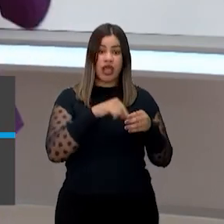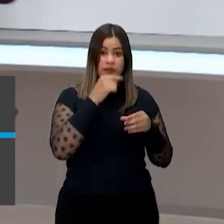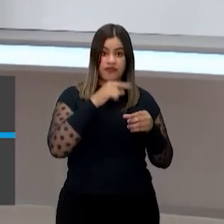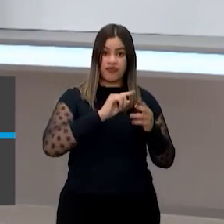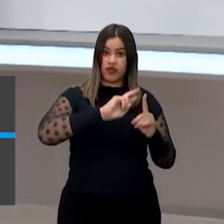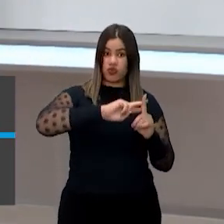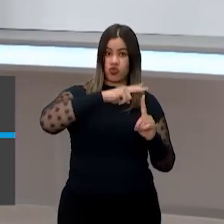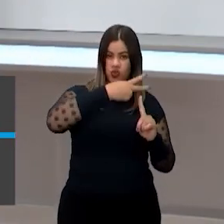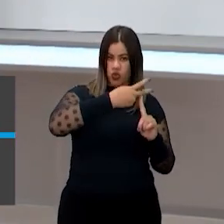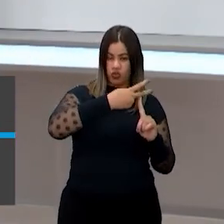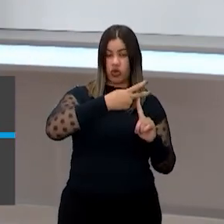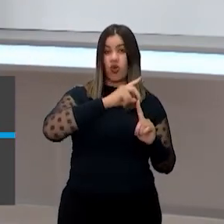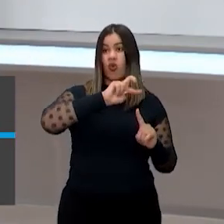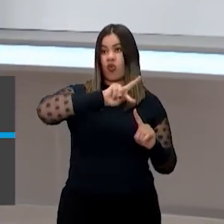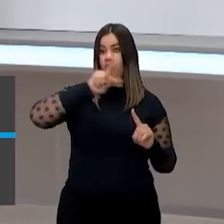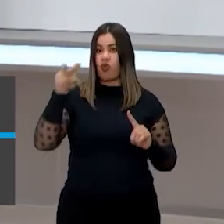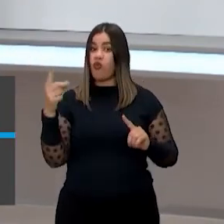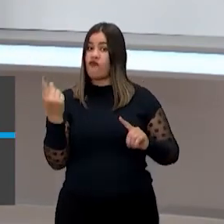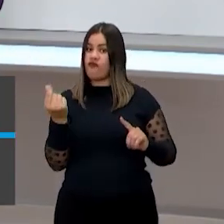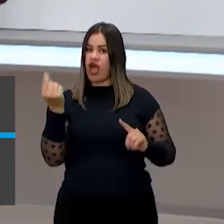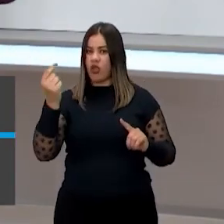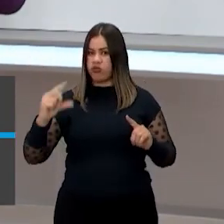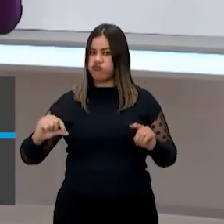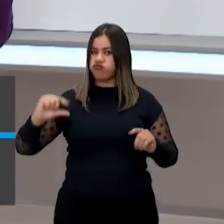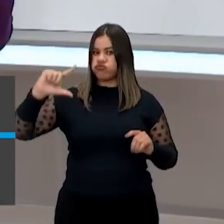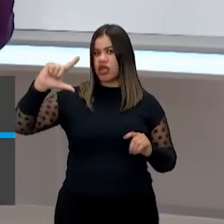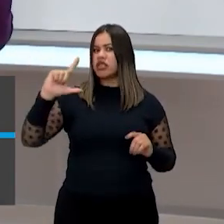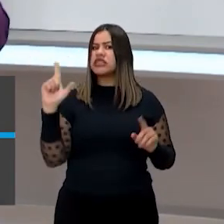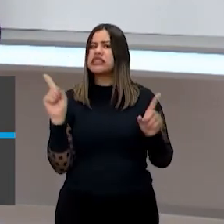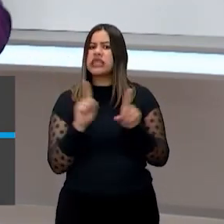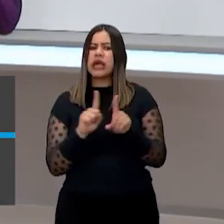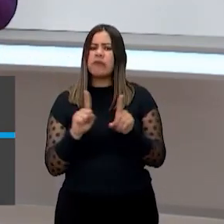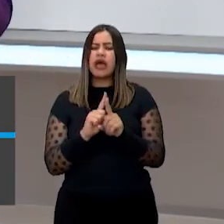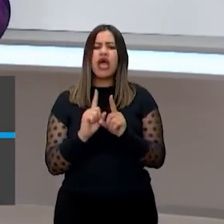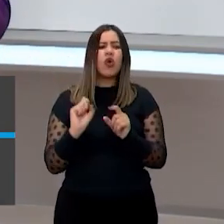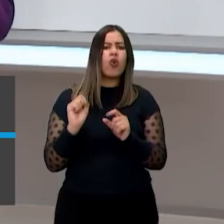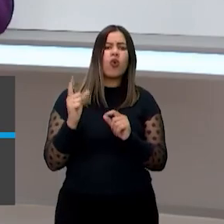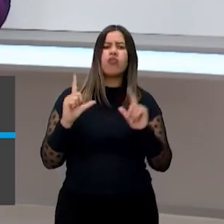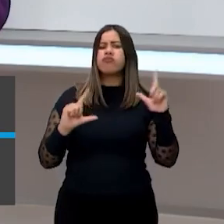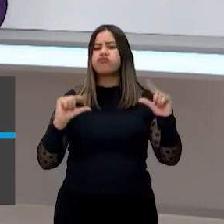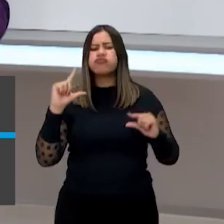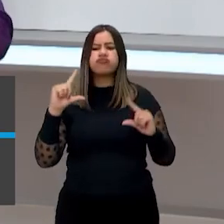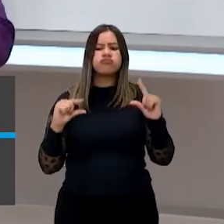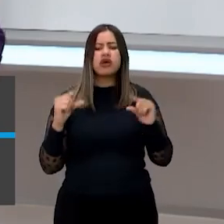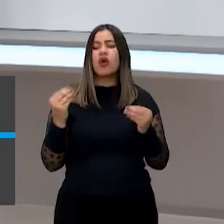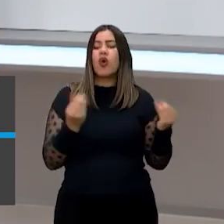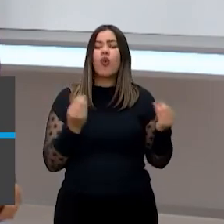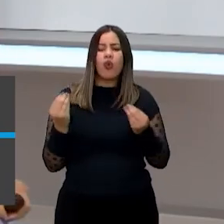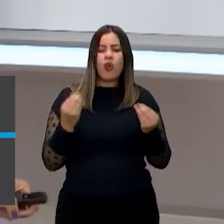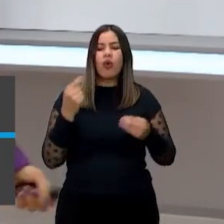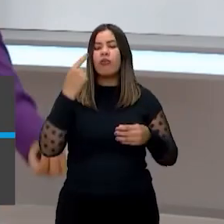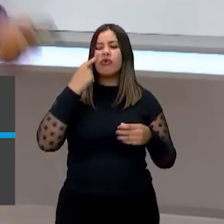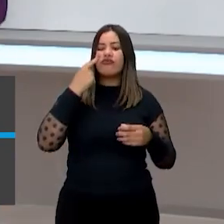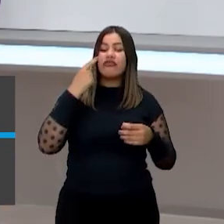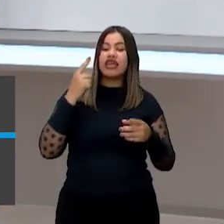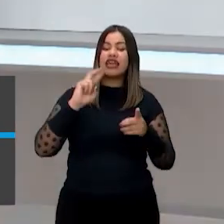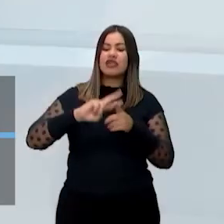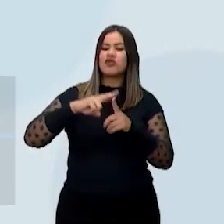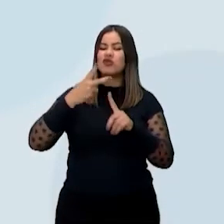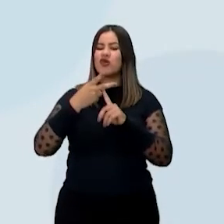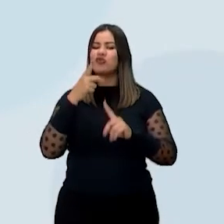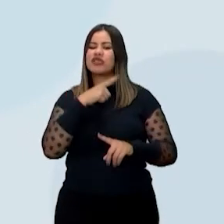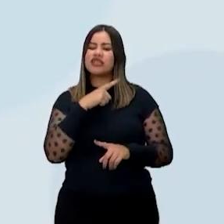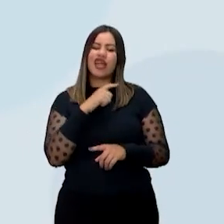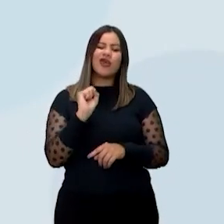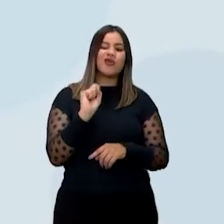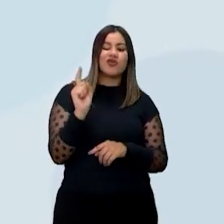salgadinho, será que o preço dobra? Então vamos olhar para a tabela para ver se a gente acha alguma relação de dobro. Então olha aqui na